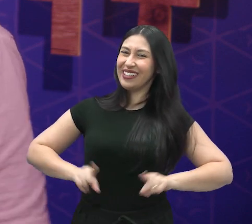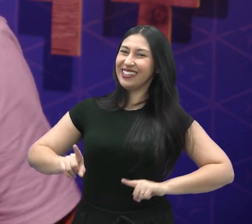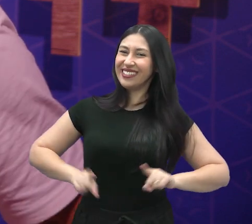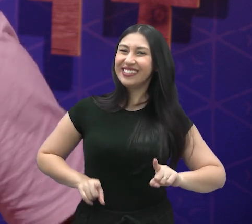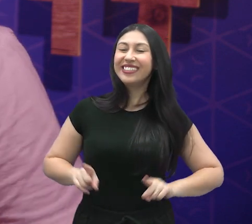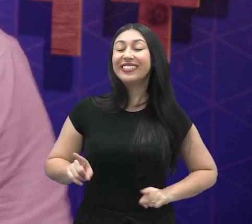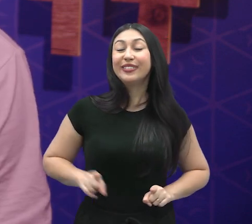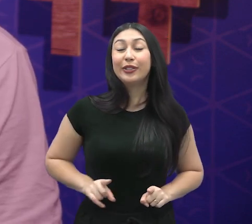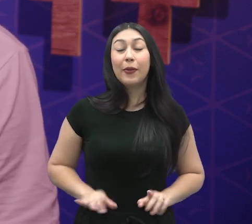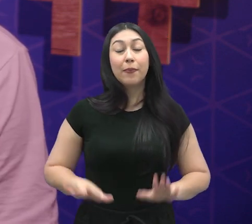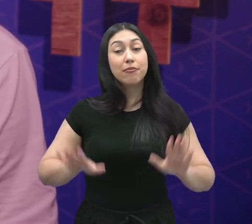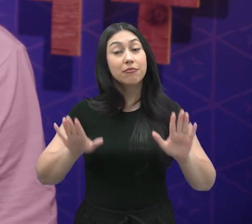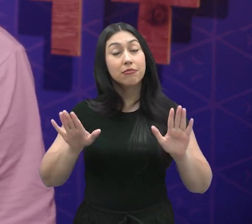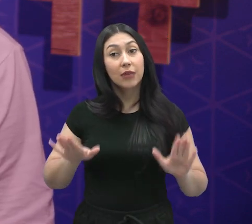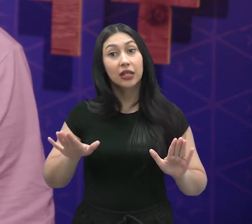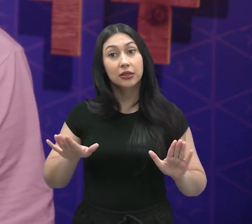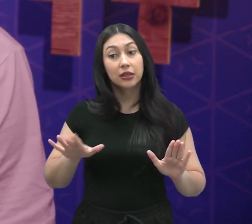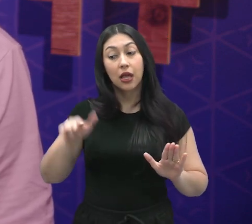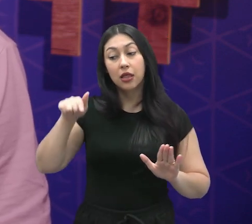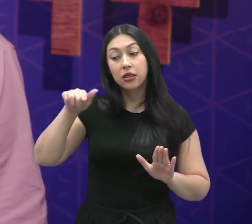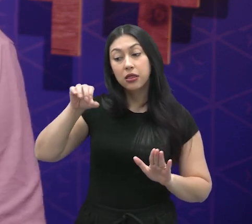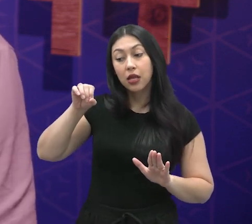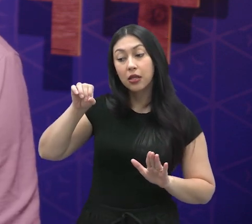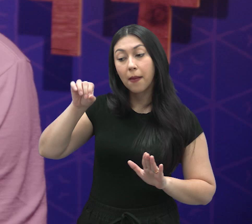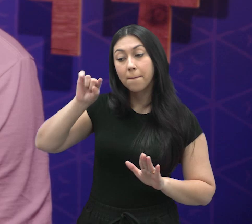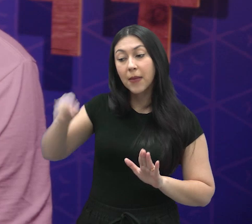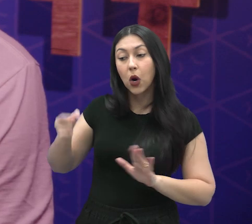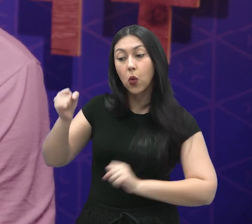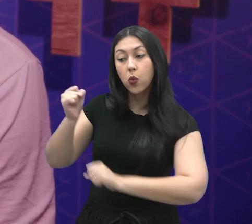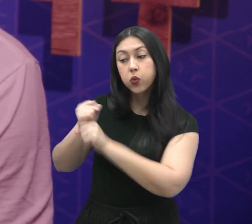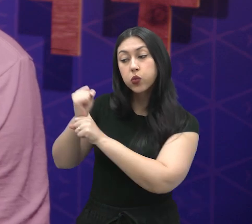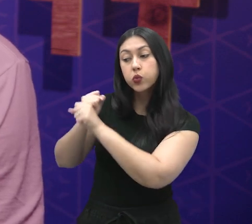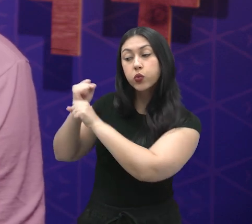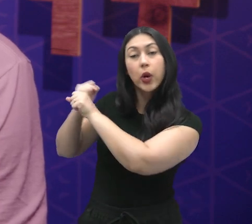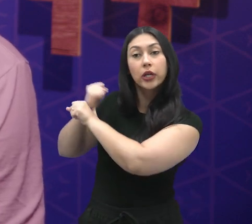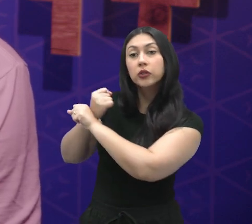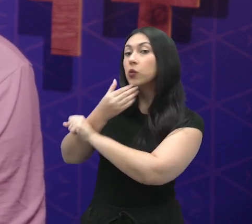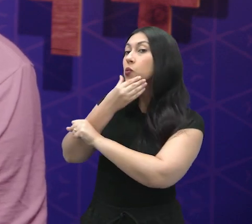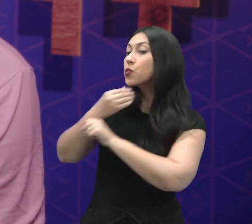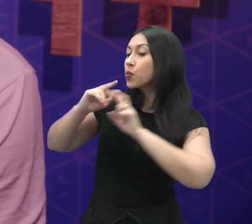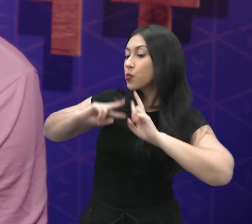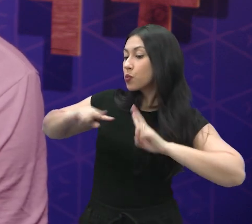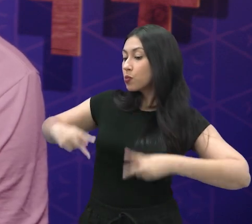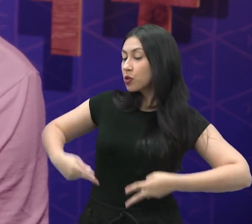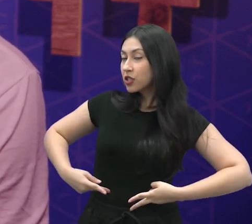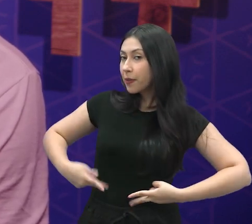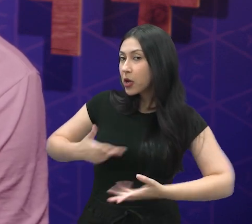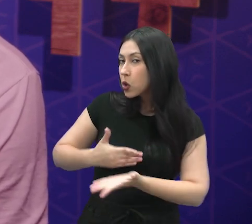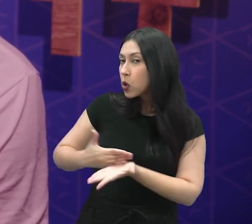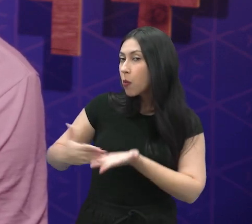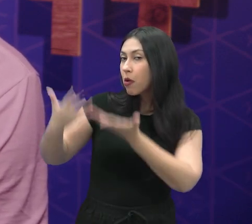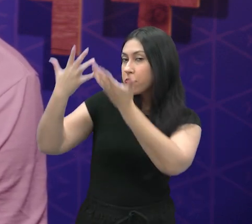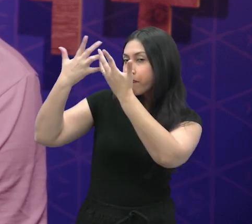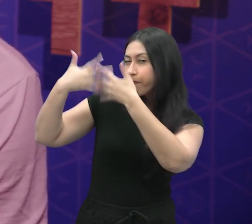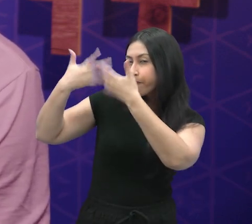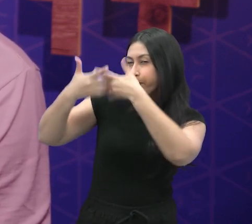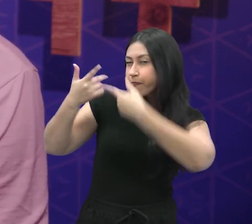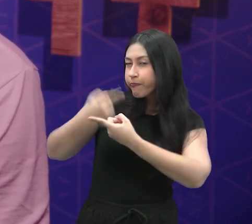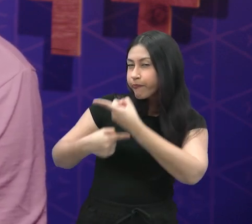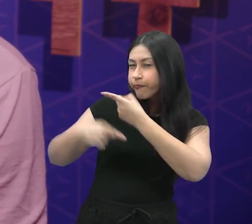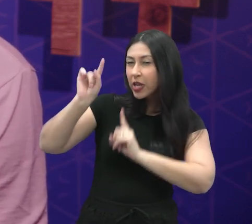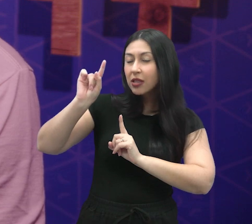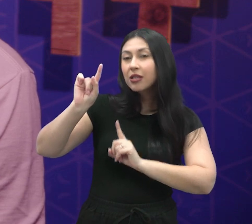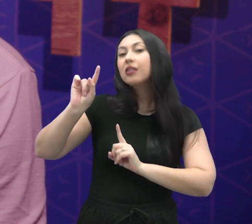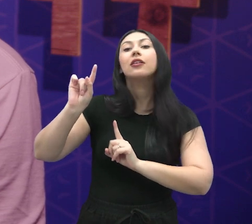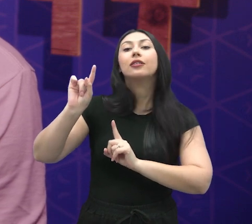aí. E acabou que quando, 70 mil anos atrás, o Homo sapiens passou pelo que a gente chama de